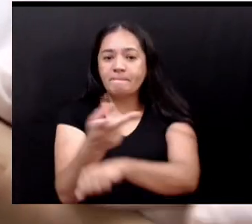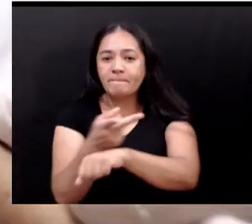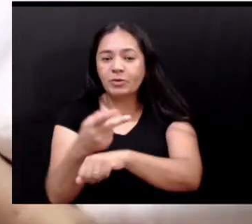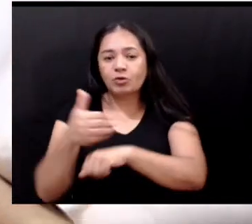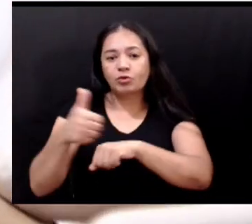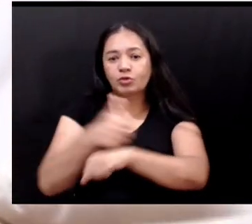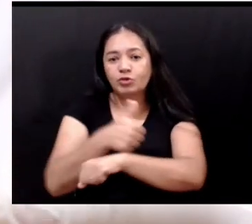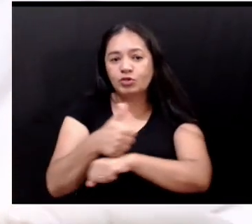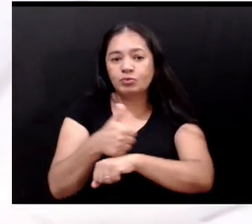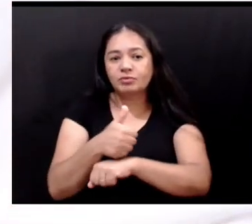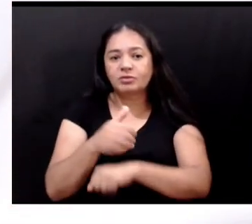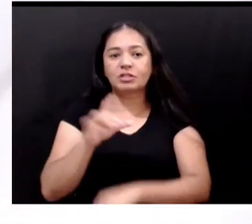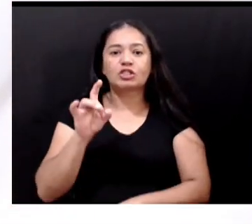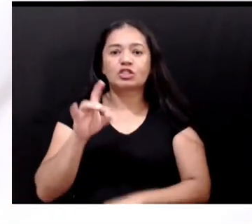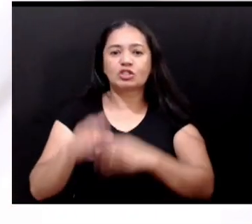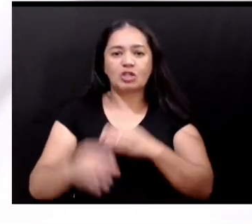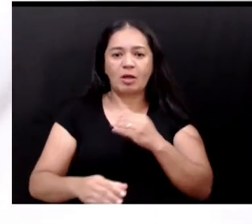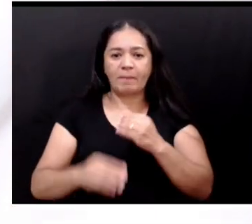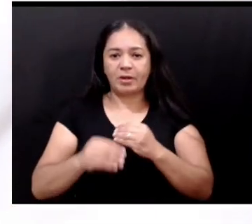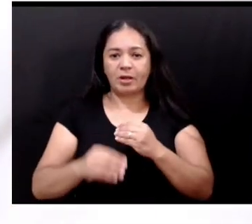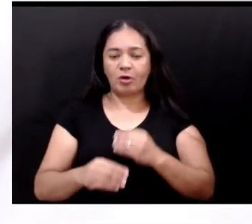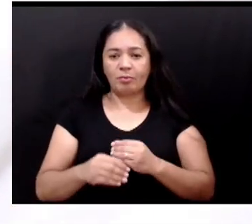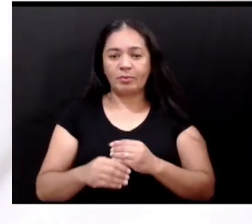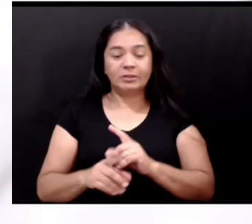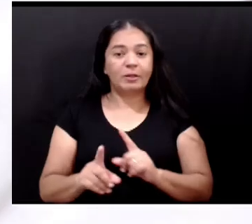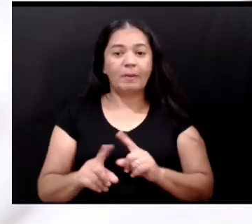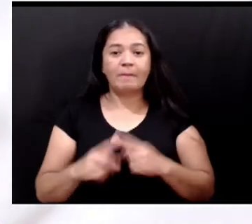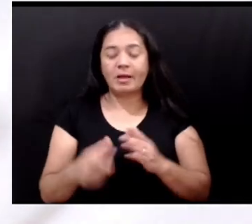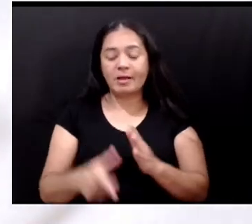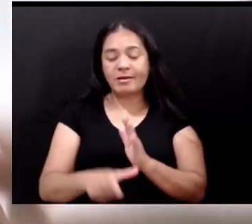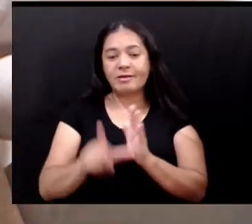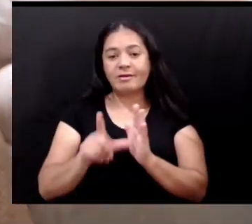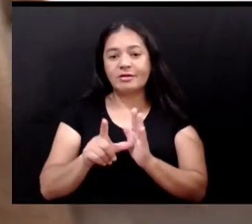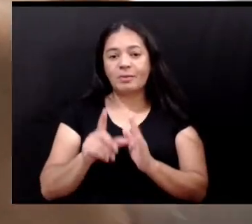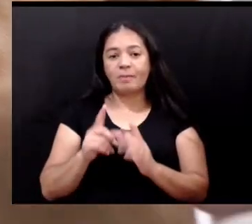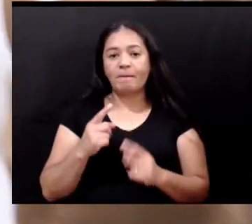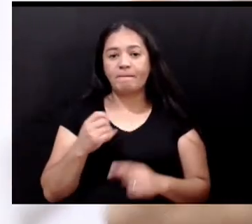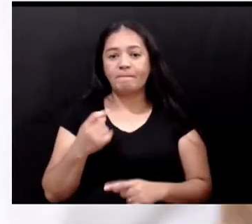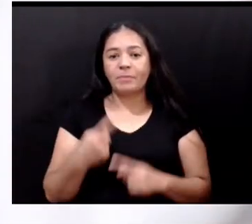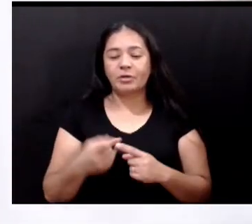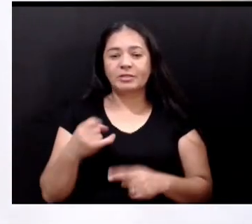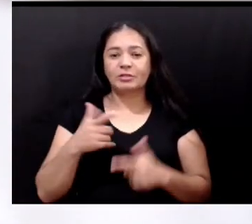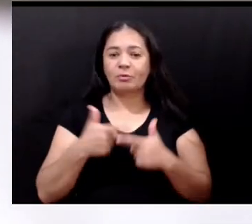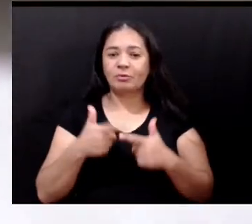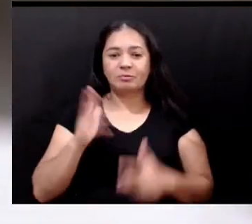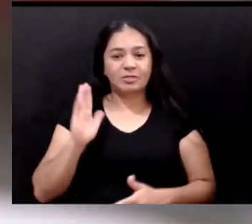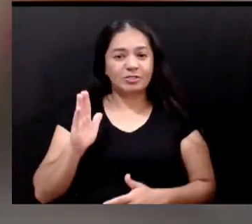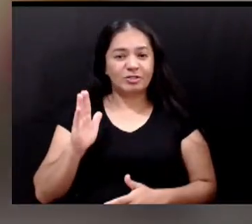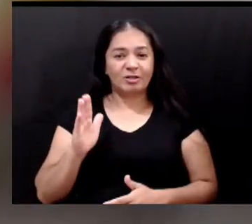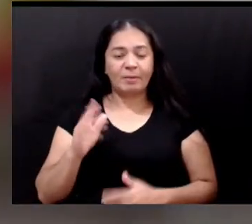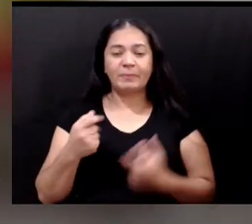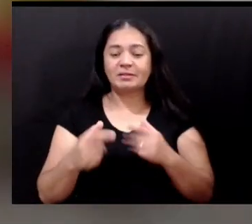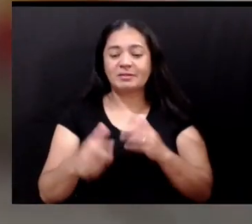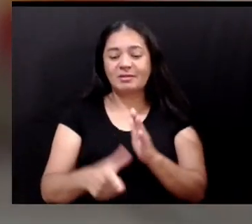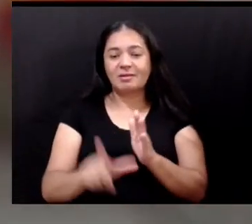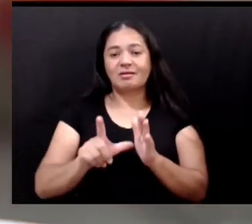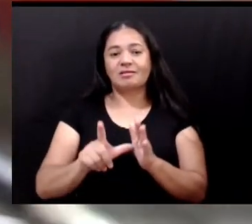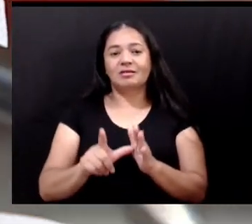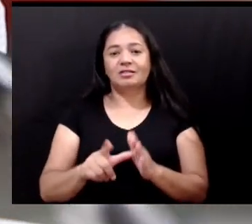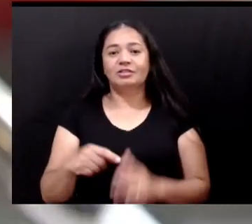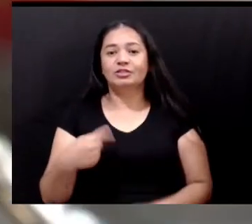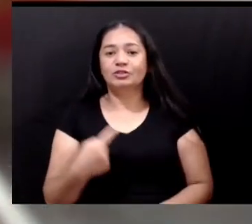quando o problema está instalado, e sim antes, para aprender a cuidar desse pé. Como o nosso professor já falou